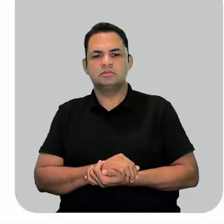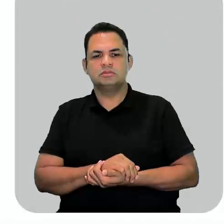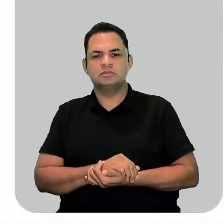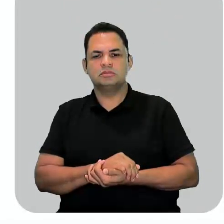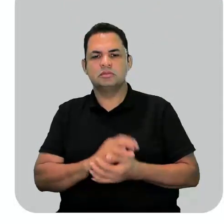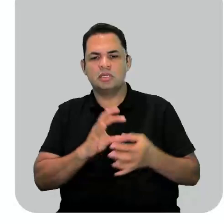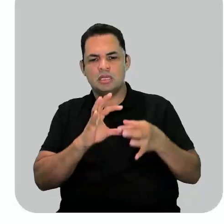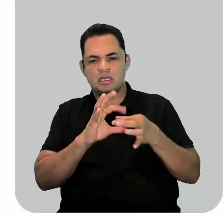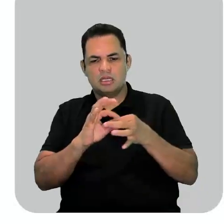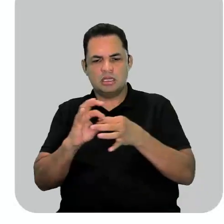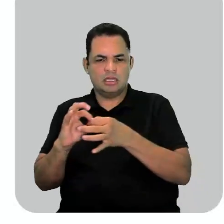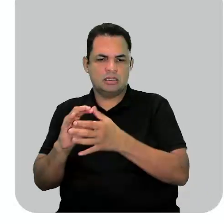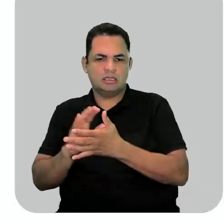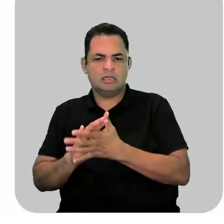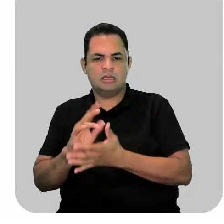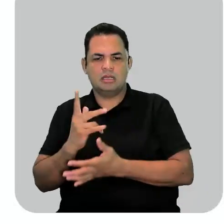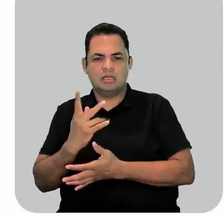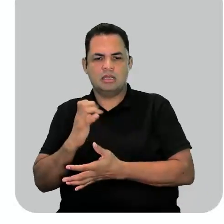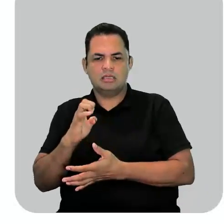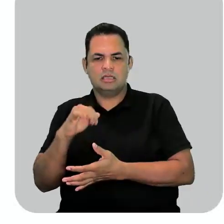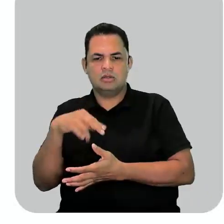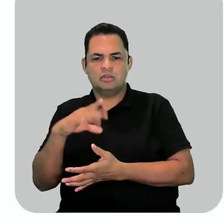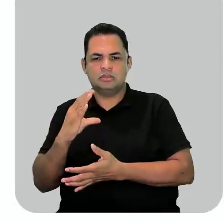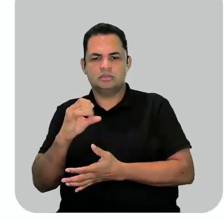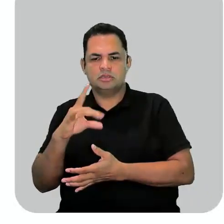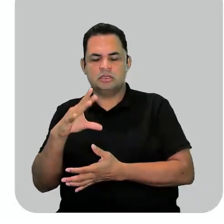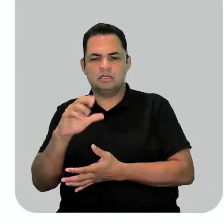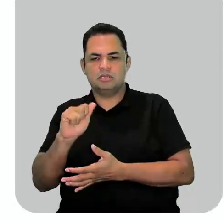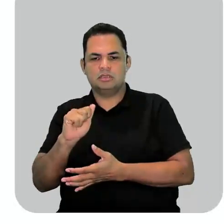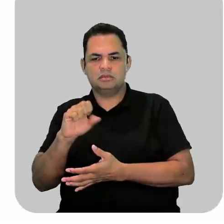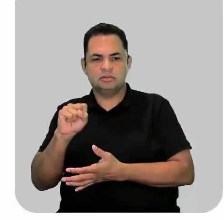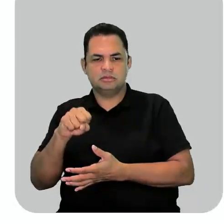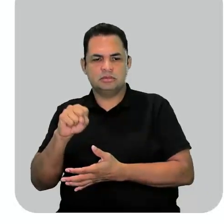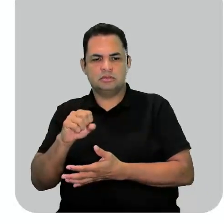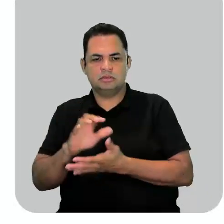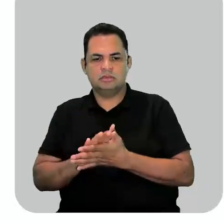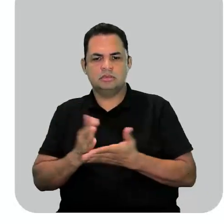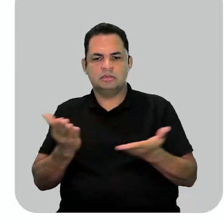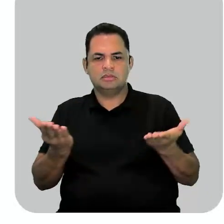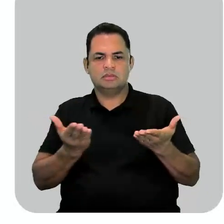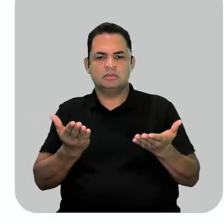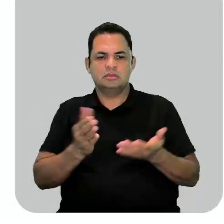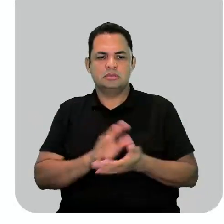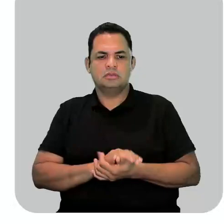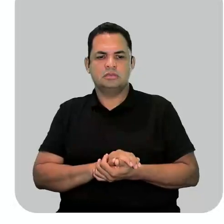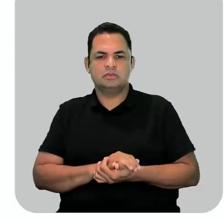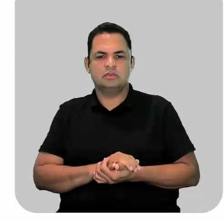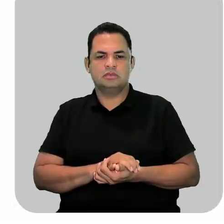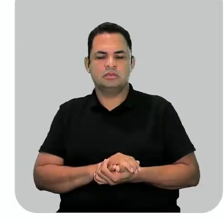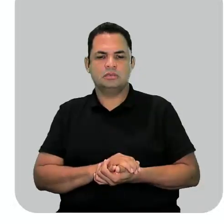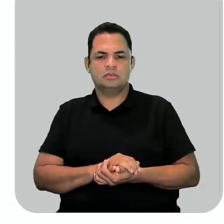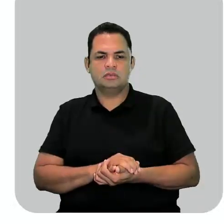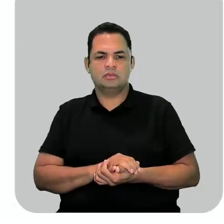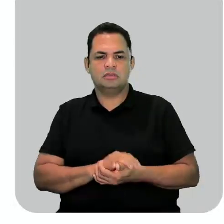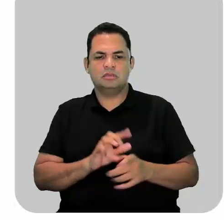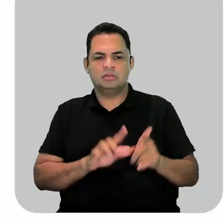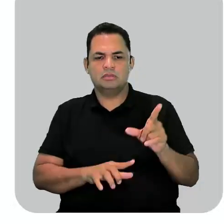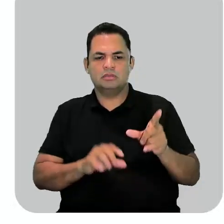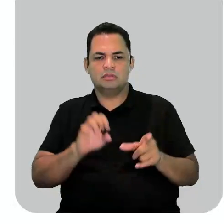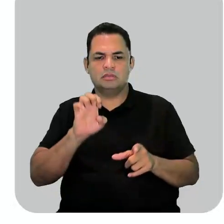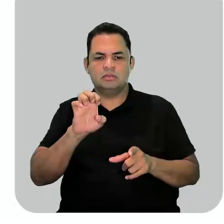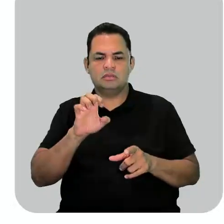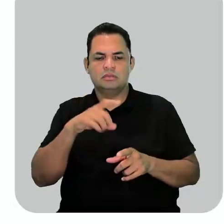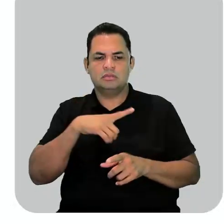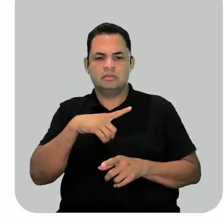cadeia heterocíclica, sim. Mas aqui, na letra E, ele fala